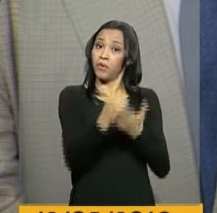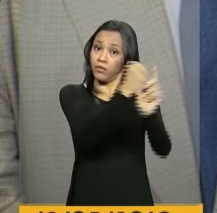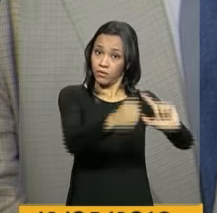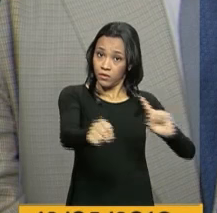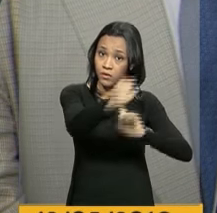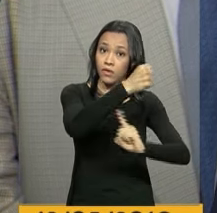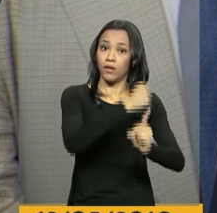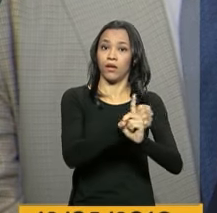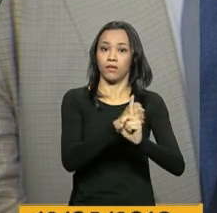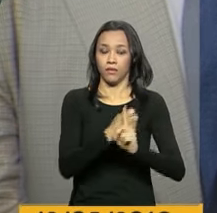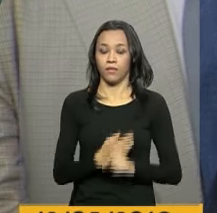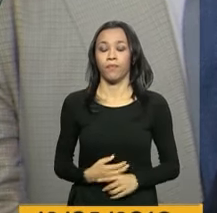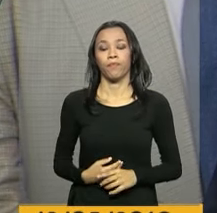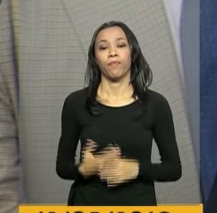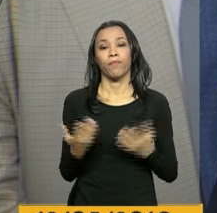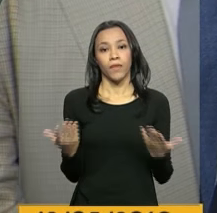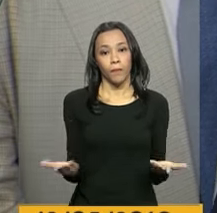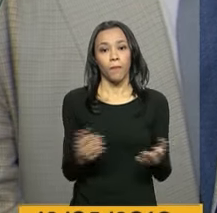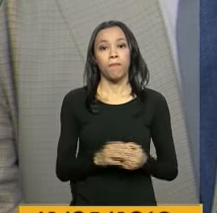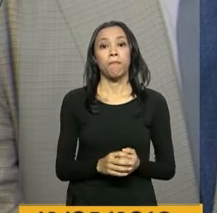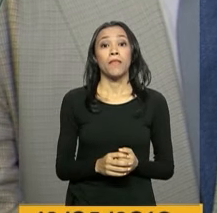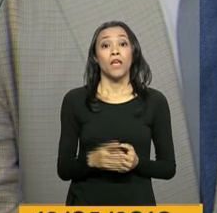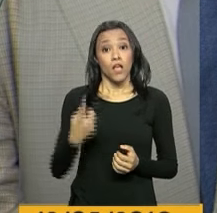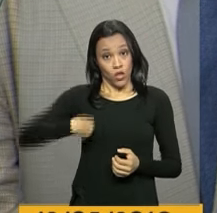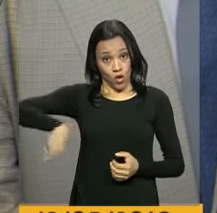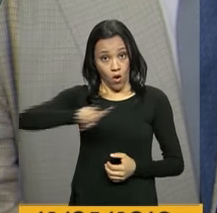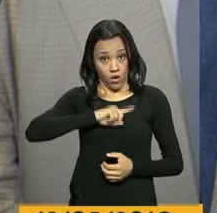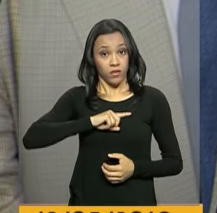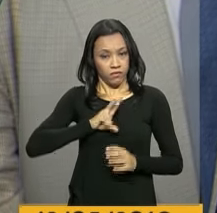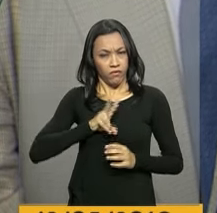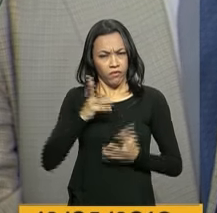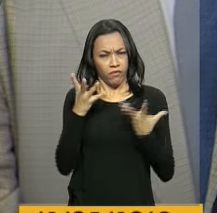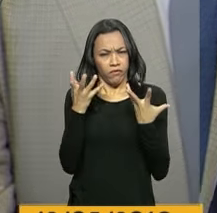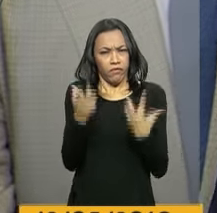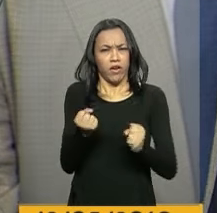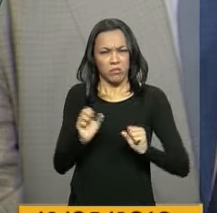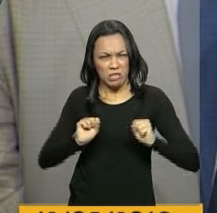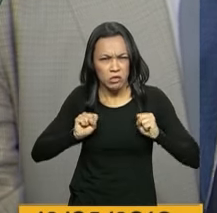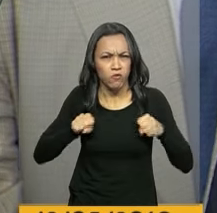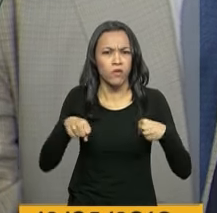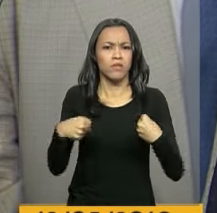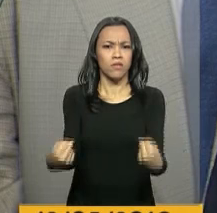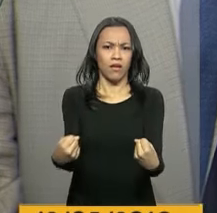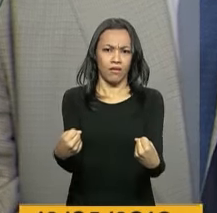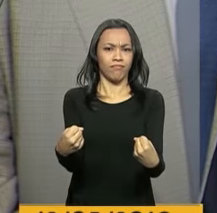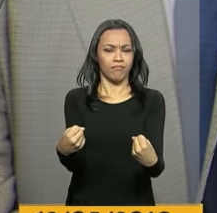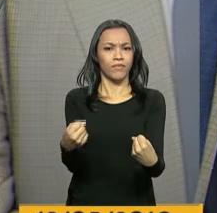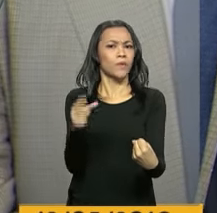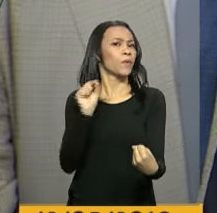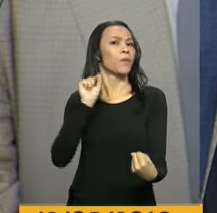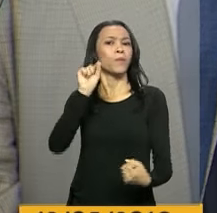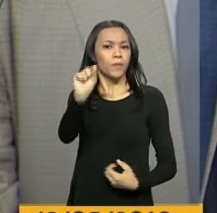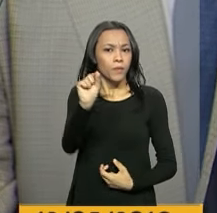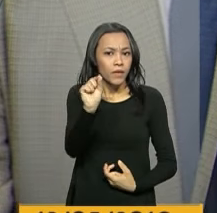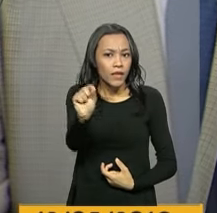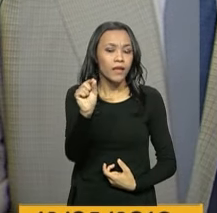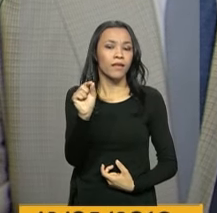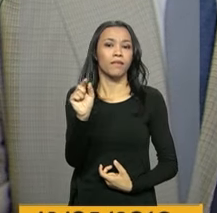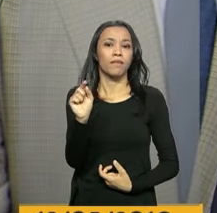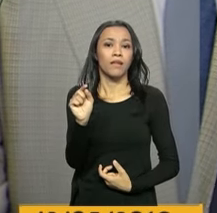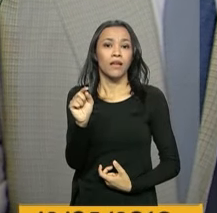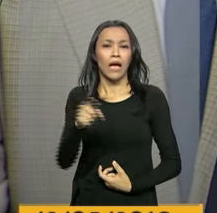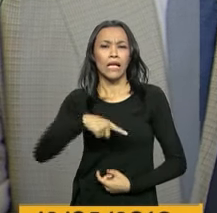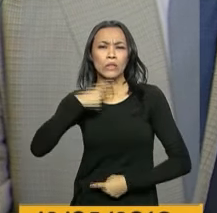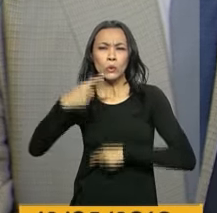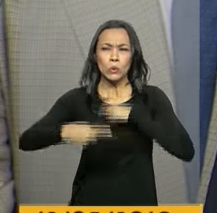remover, pelo menos nós faremos um esforço extraordinário para isto, a incerteza introduzida